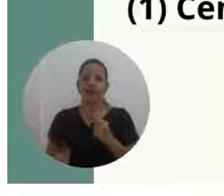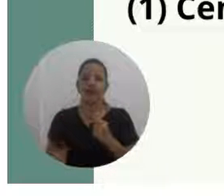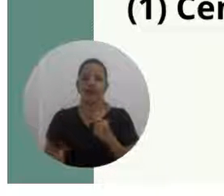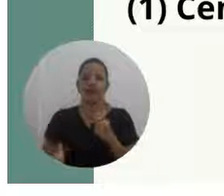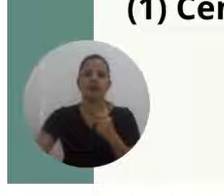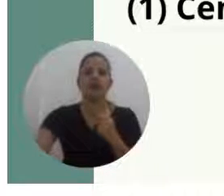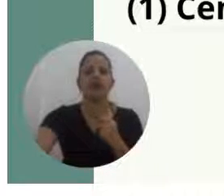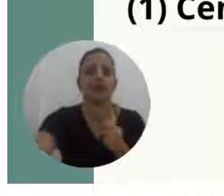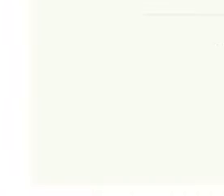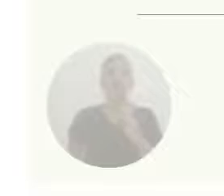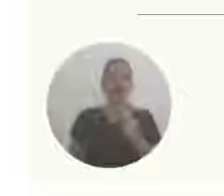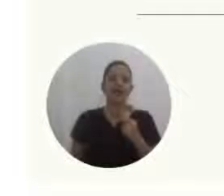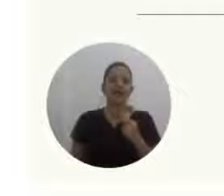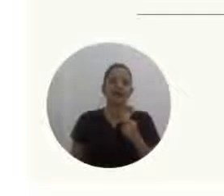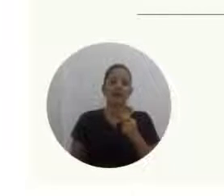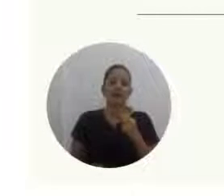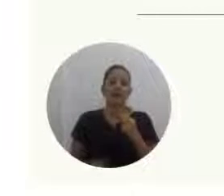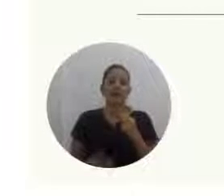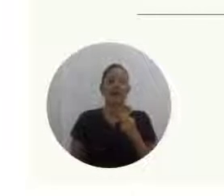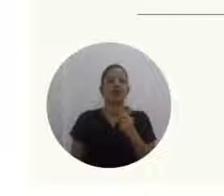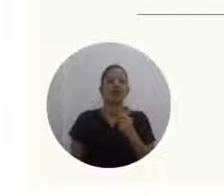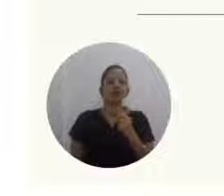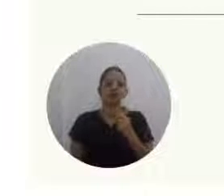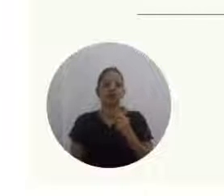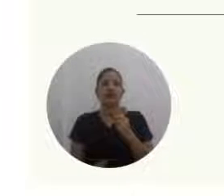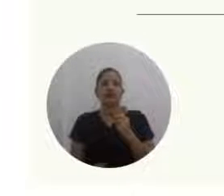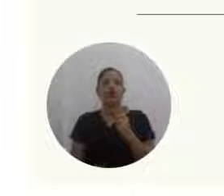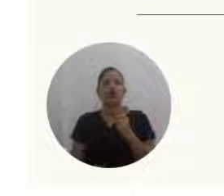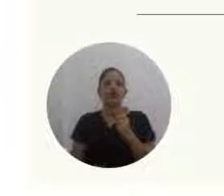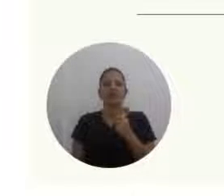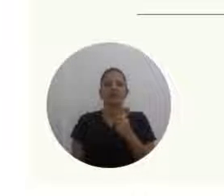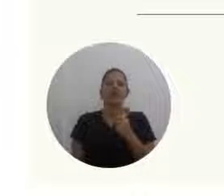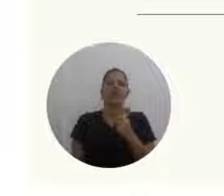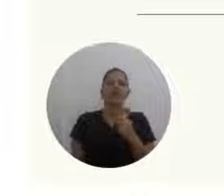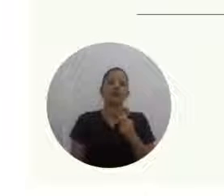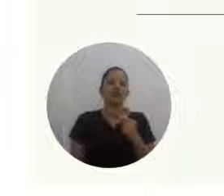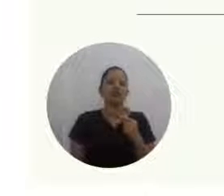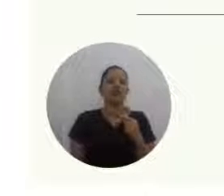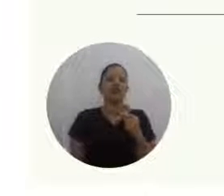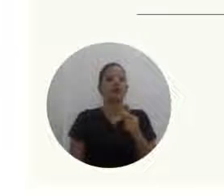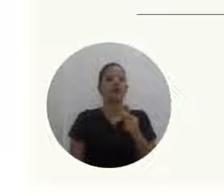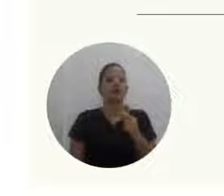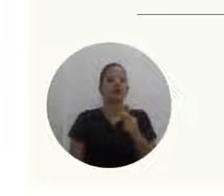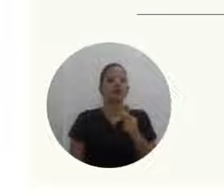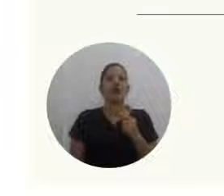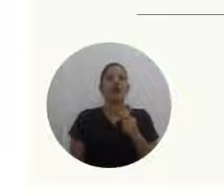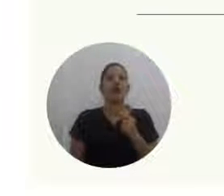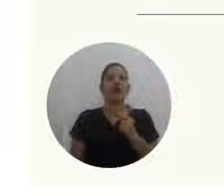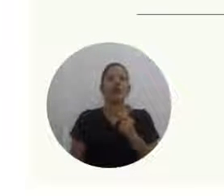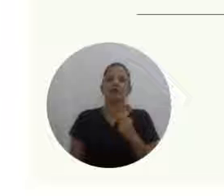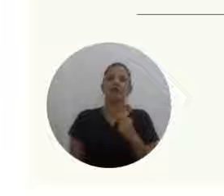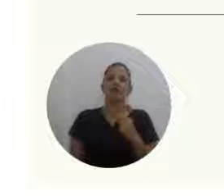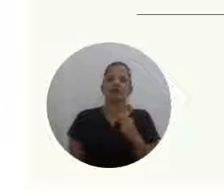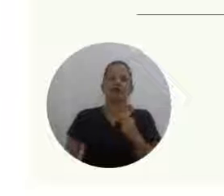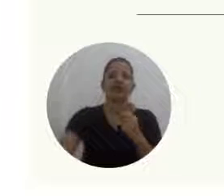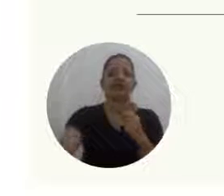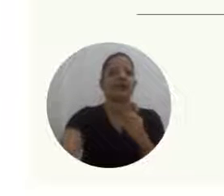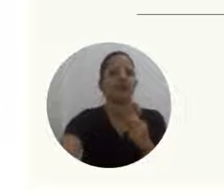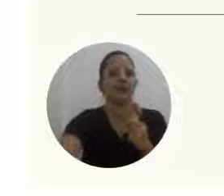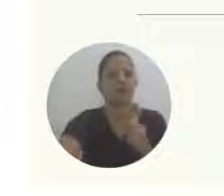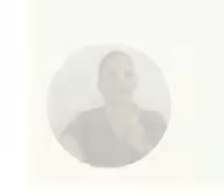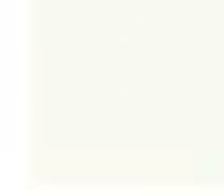Almas, Bahia, estudos preliminares. Eu vou começar pela introdução, em seguida, objetivos, metodologia, resultados, conclusão e, por